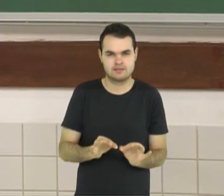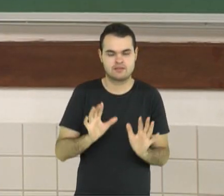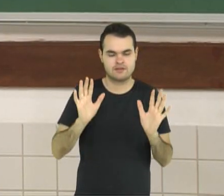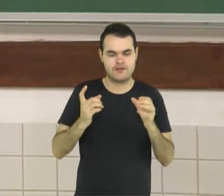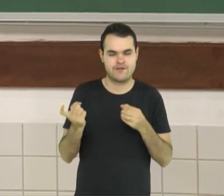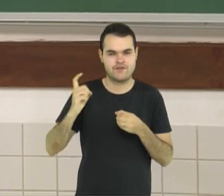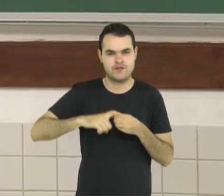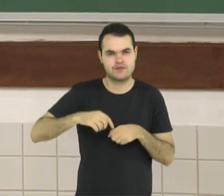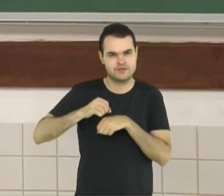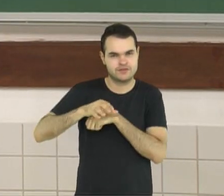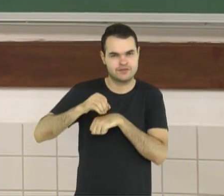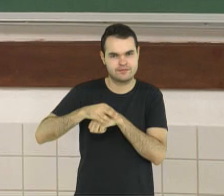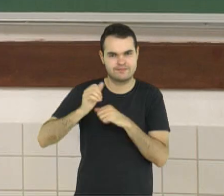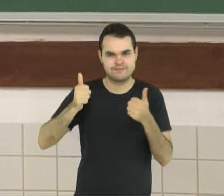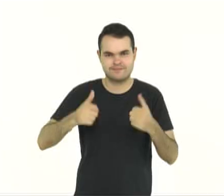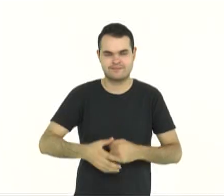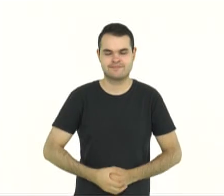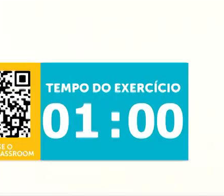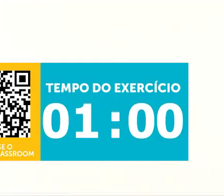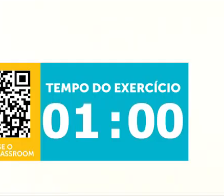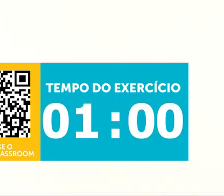eu volto com algumas sugestões, tá bom?